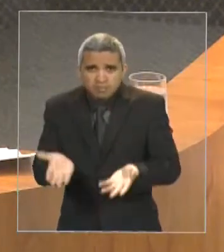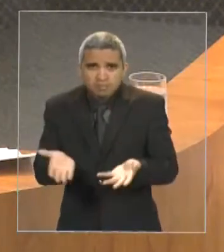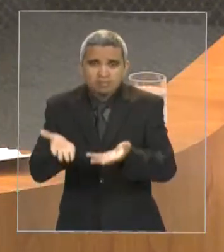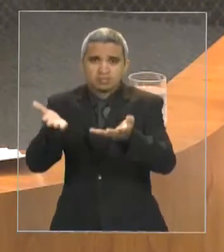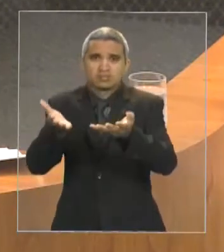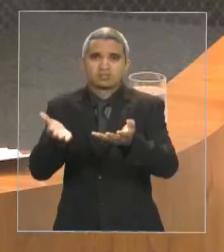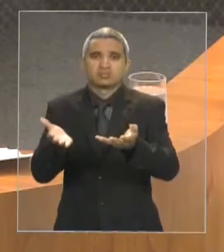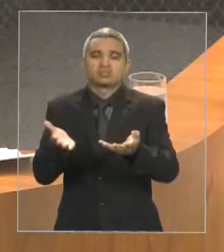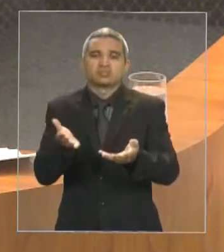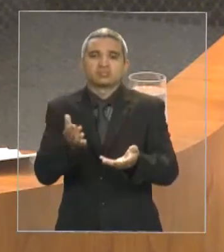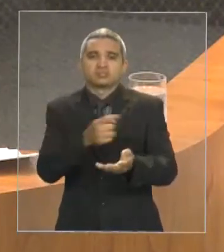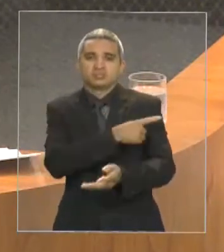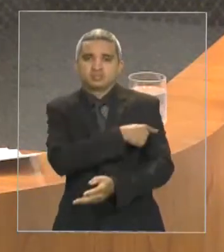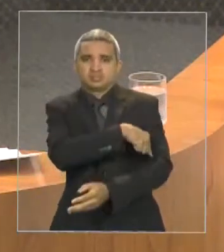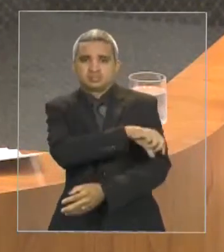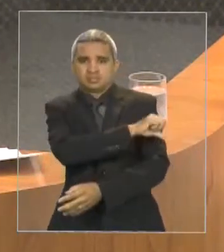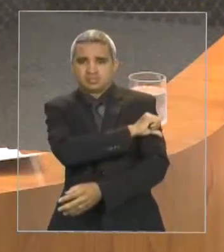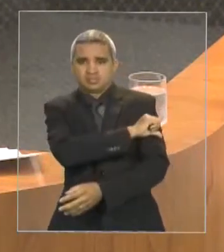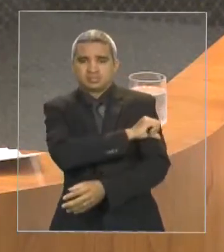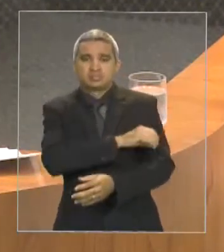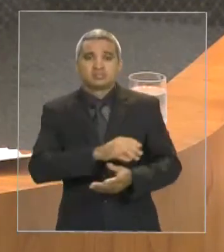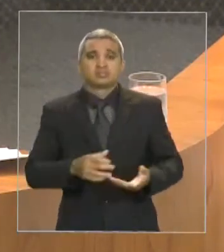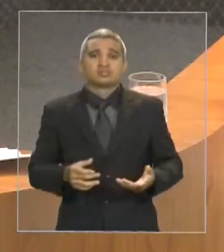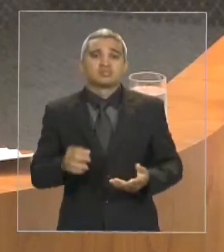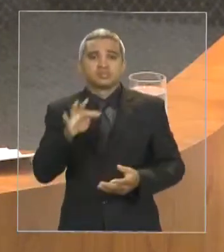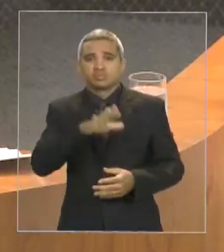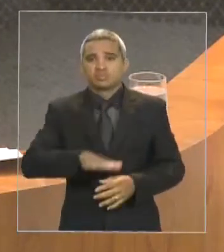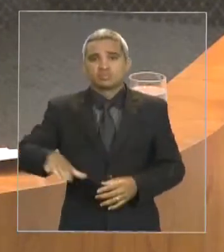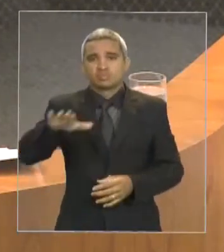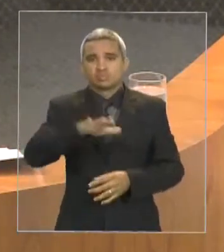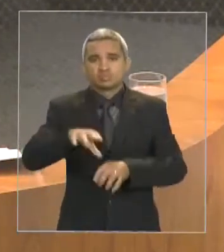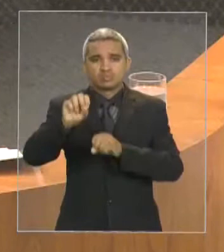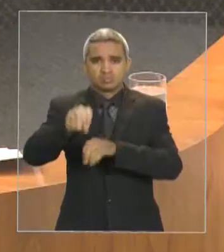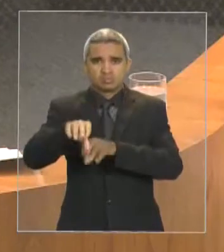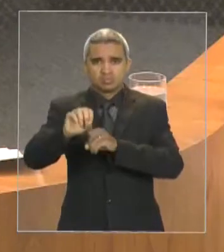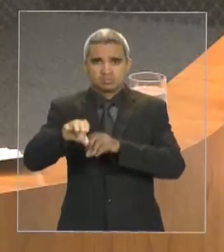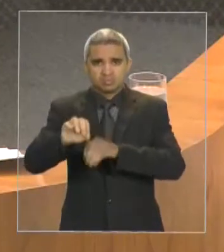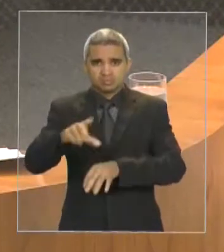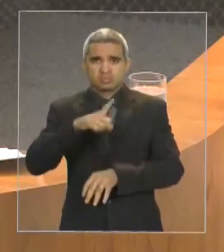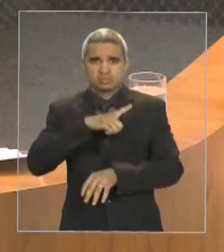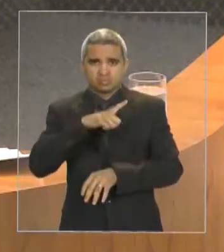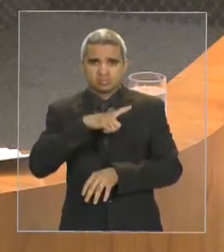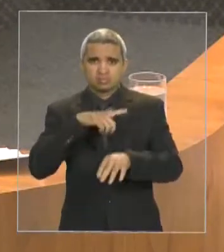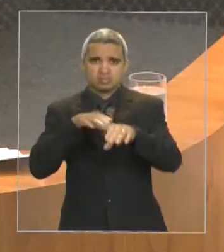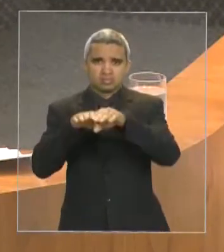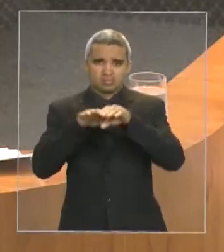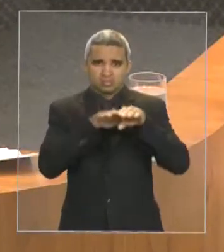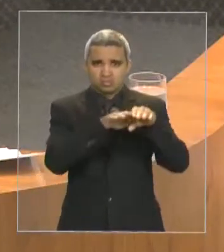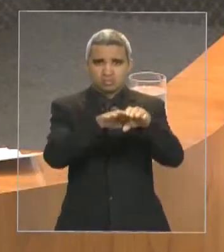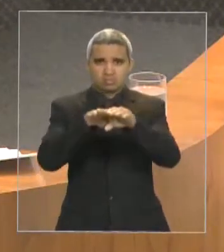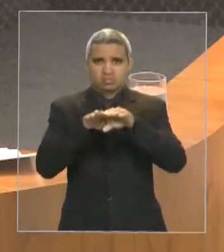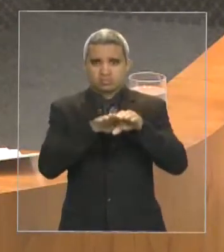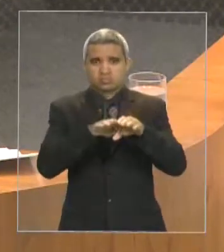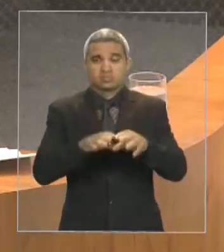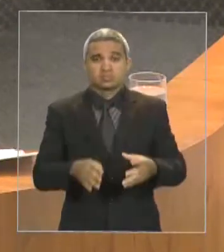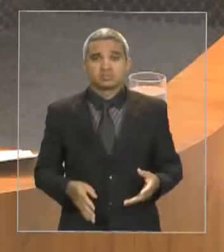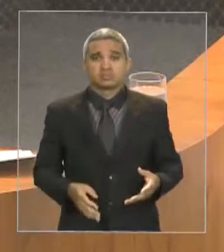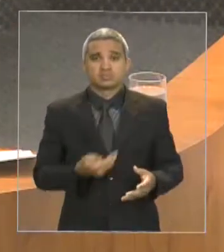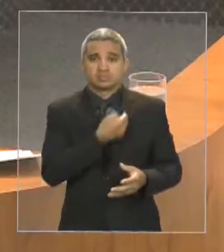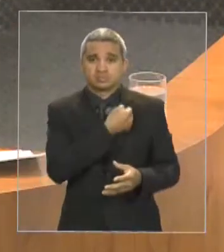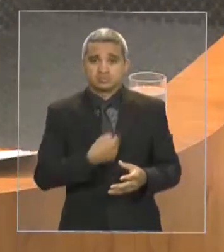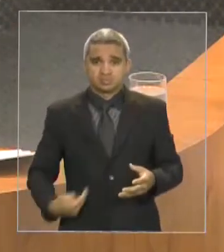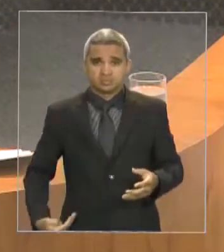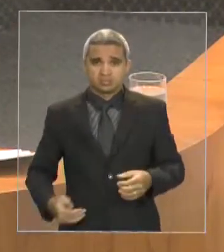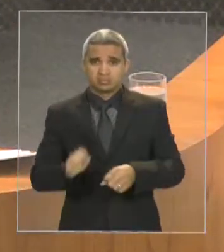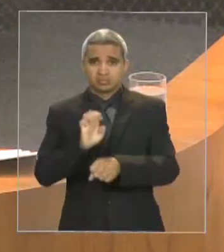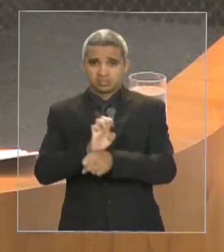para garantir que toda a educação siga um padrão de qualidade. Aqui eu queria repetir, o governo do Estado tem sido um grande parceiro